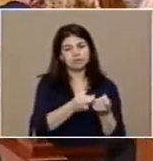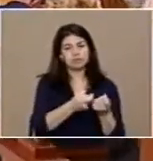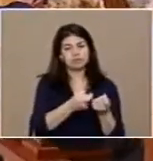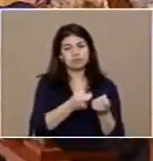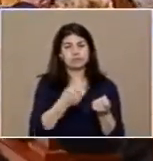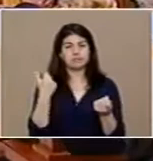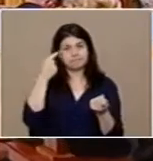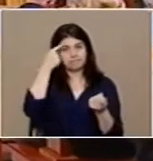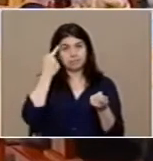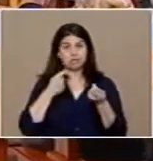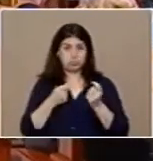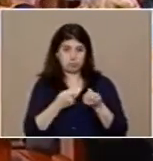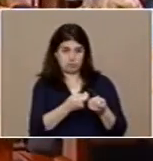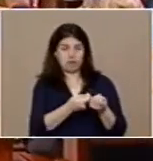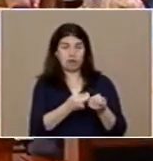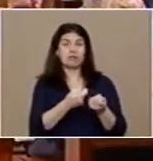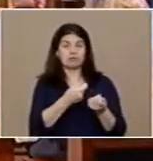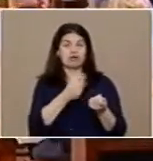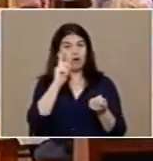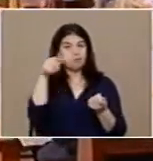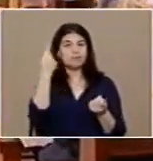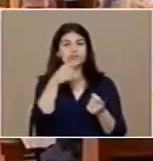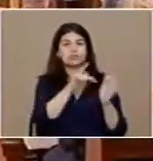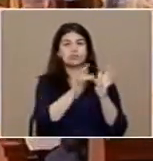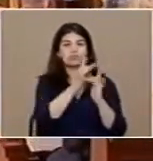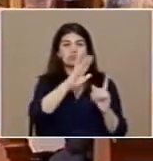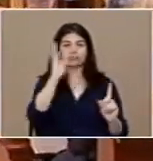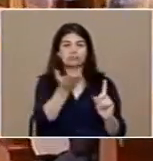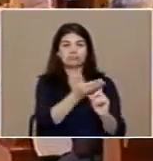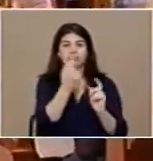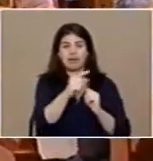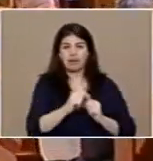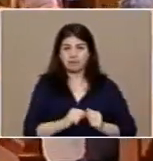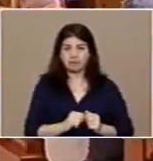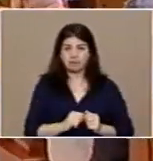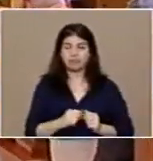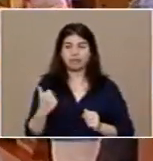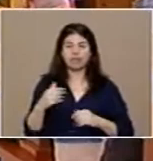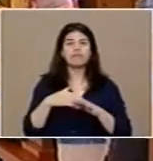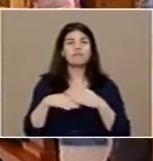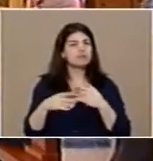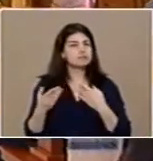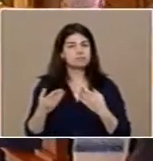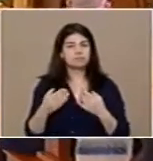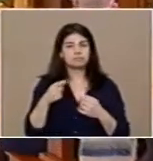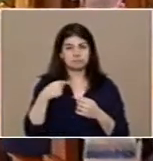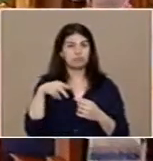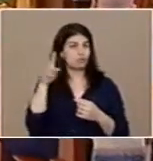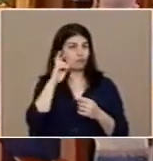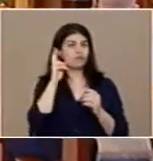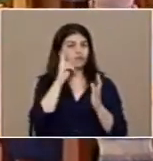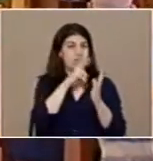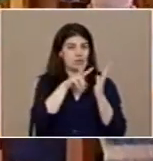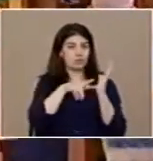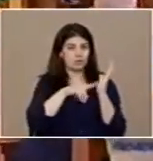certamente sucedia ser condenado o e provocam da seguinte forma nós escutamos no